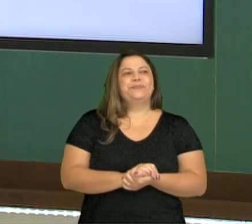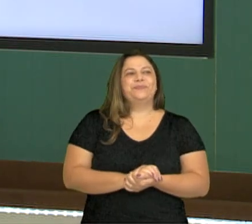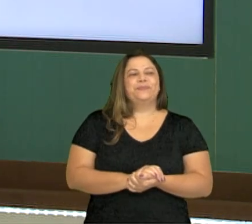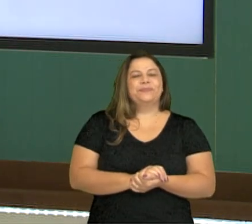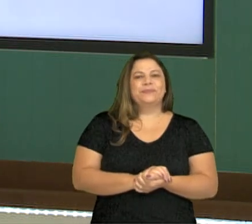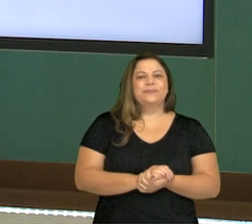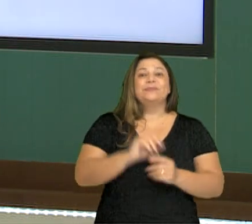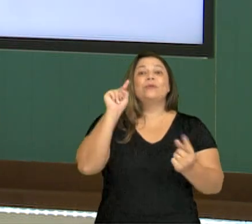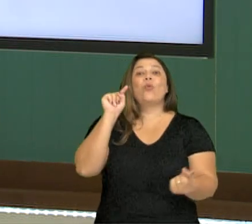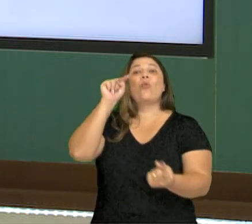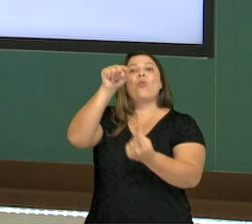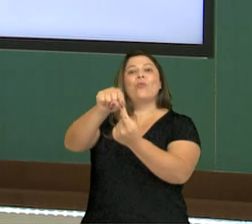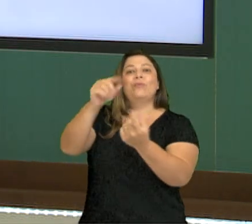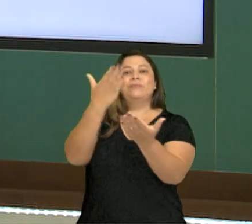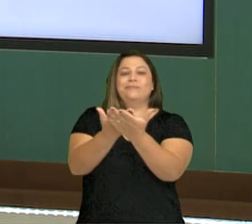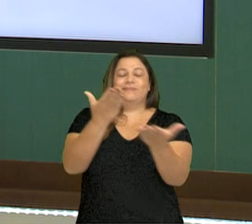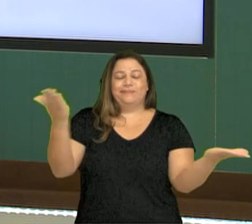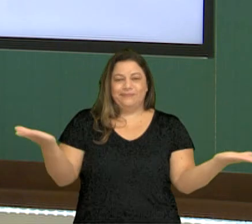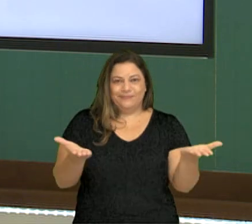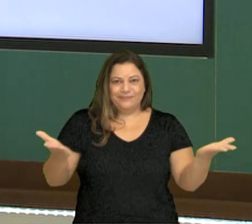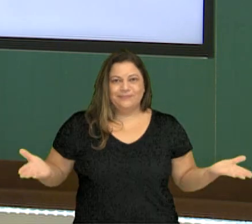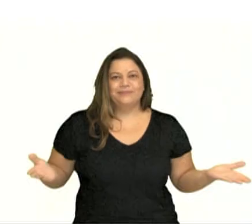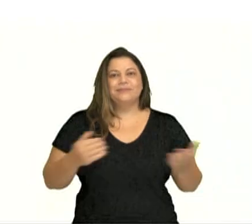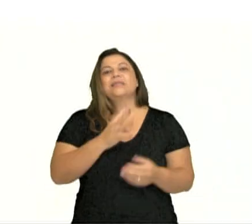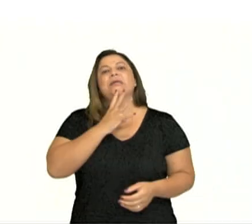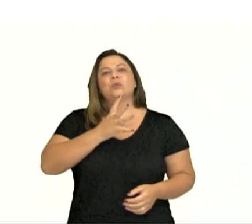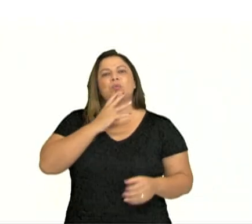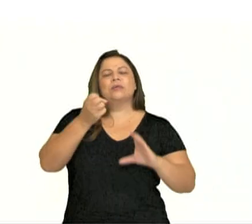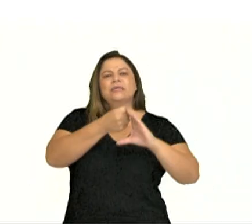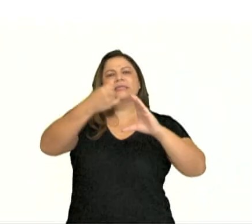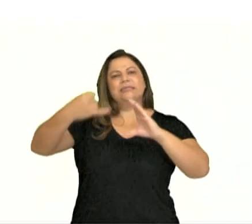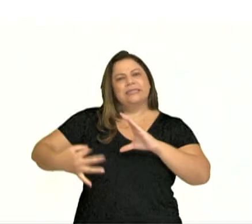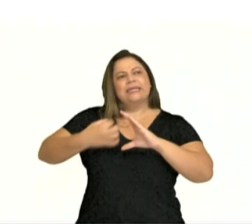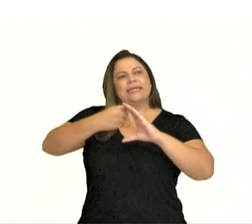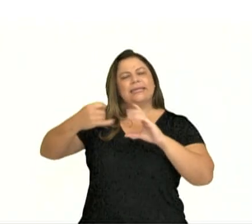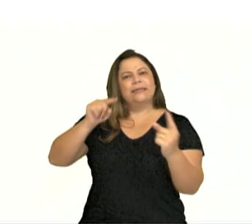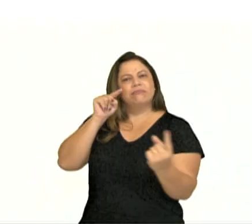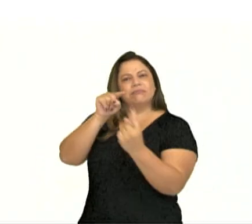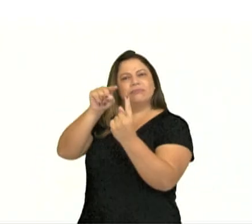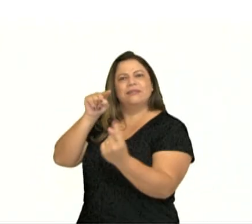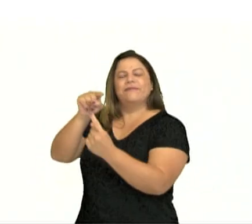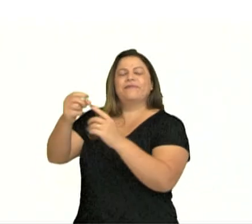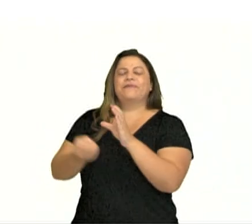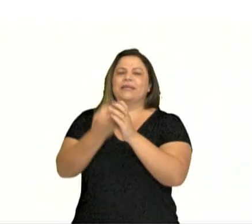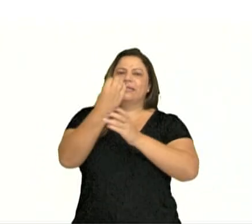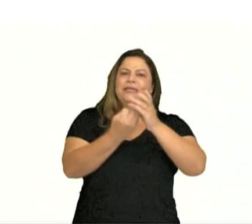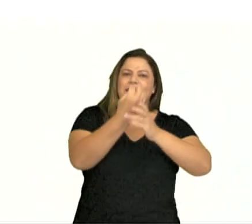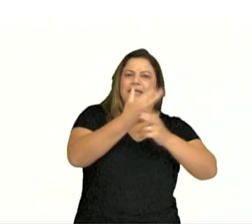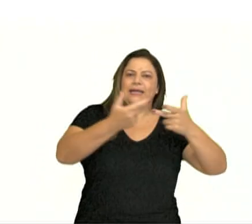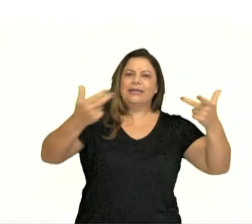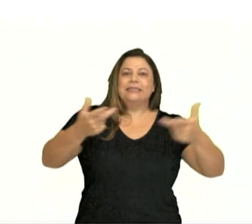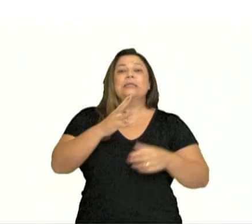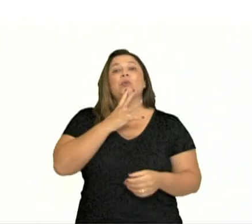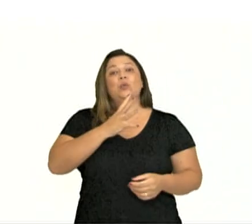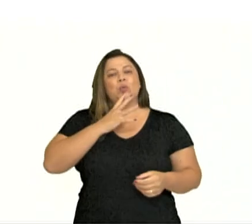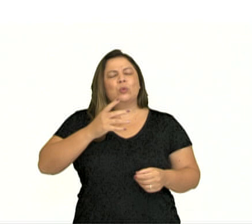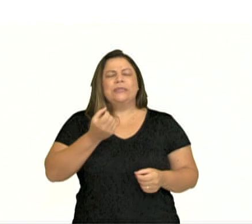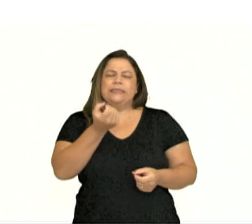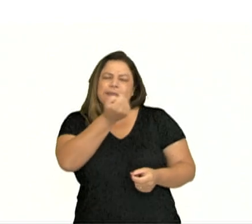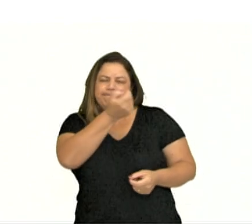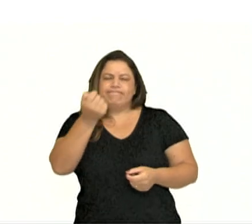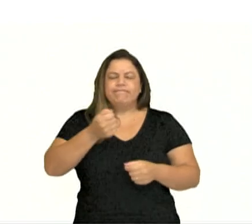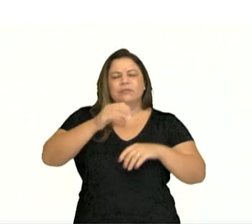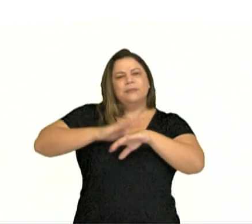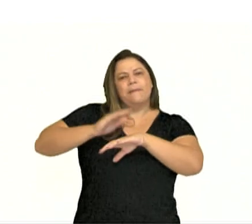Nossos objetivos. Conhecer as características que definem as plantas, então conhecer um pouquinho mais sobre as